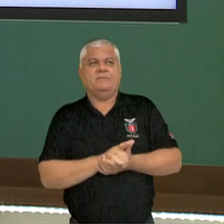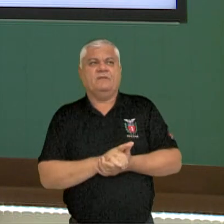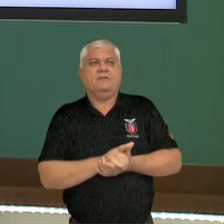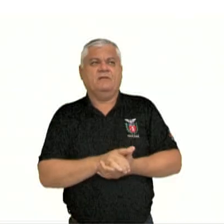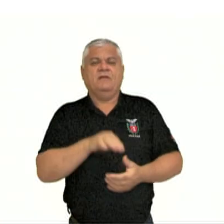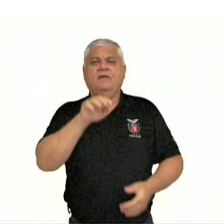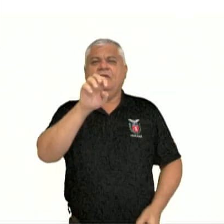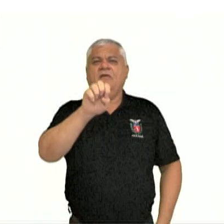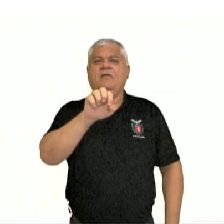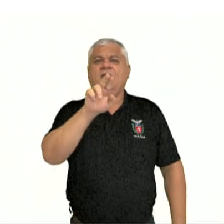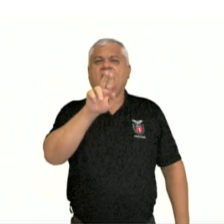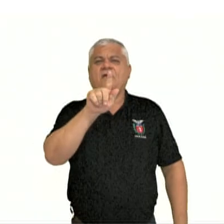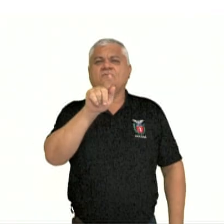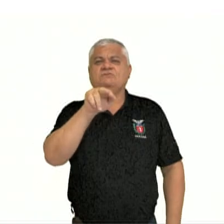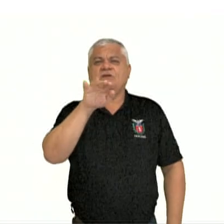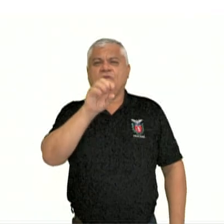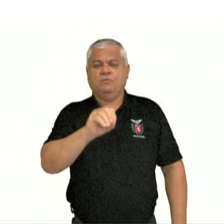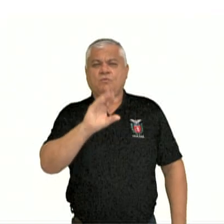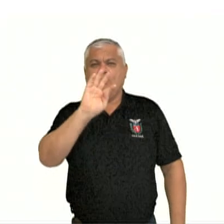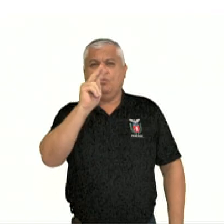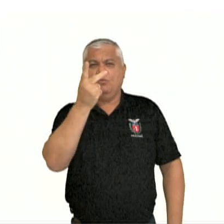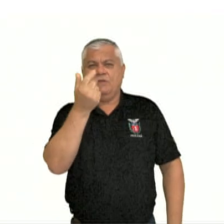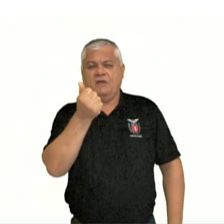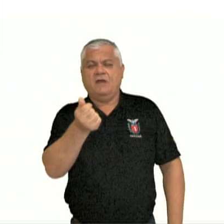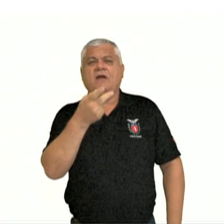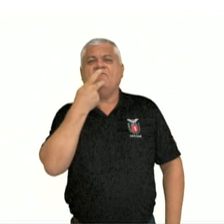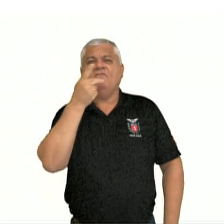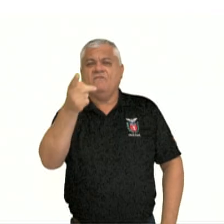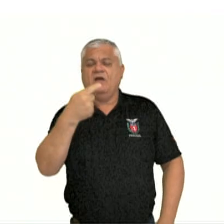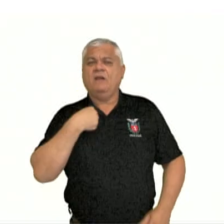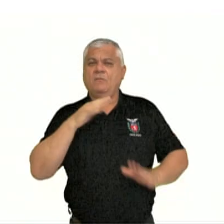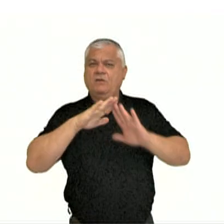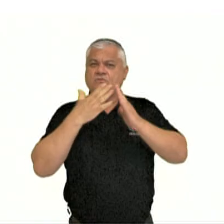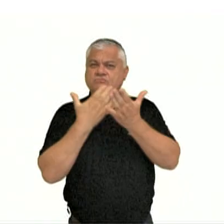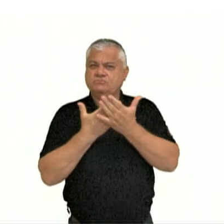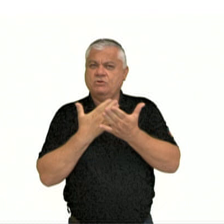Eugênio Cunha, por uma escola instrumentalizada e sensível.